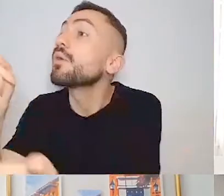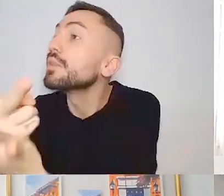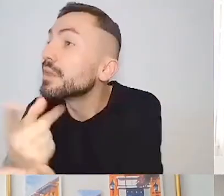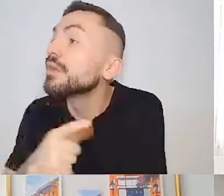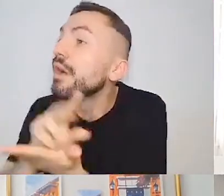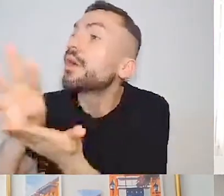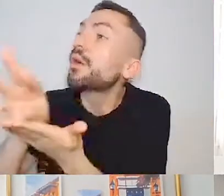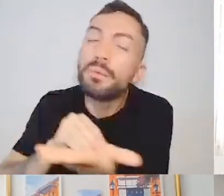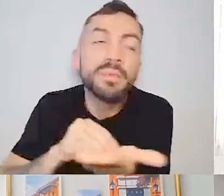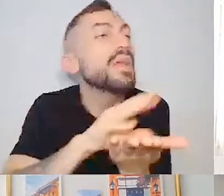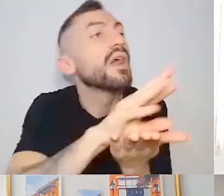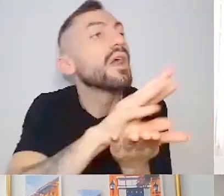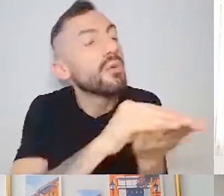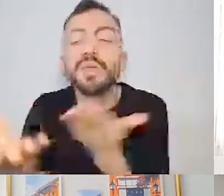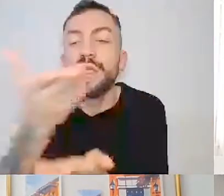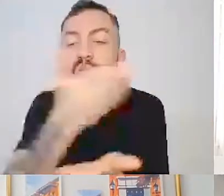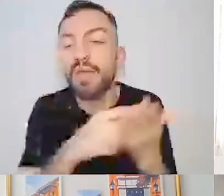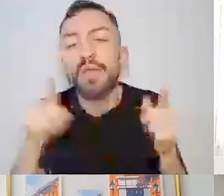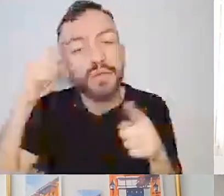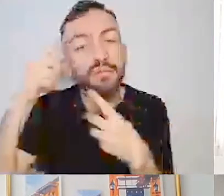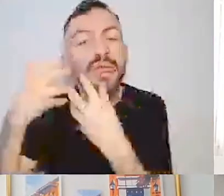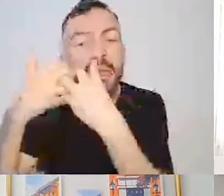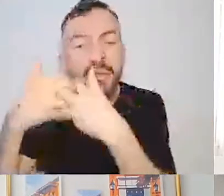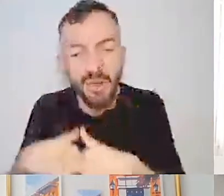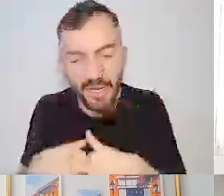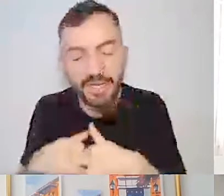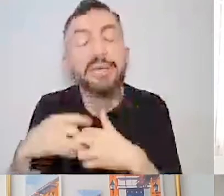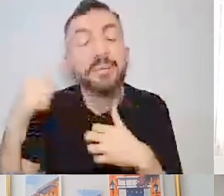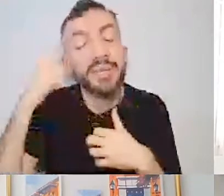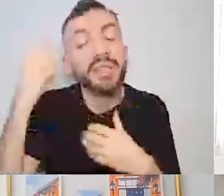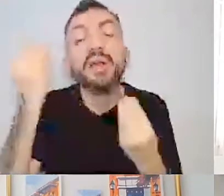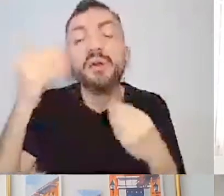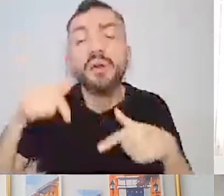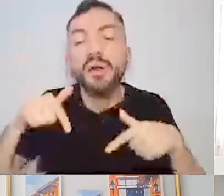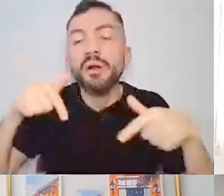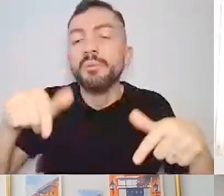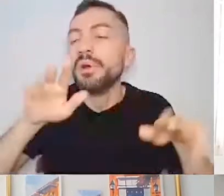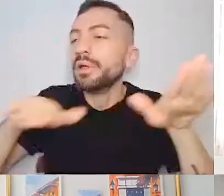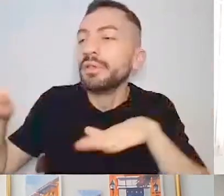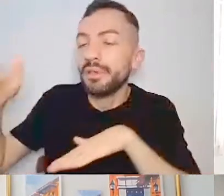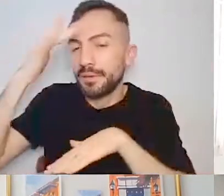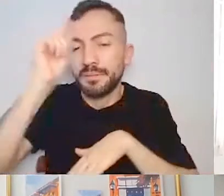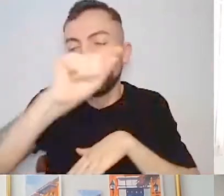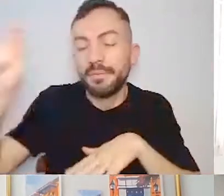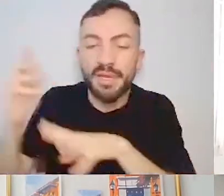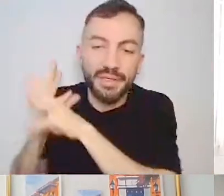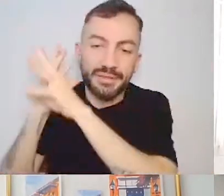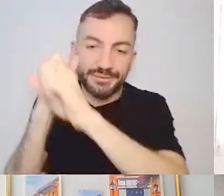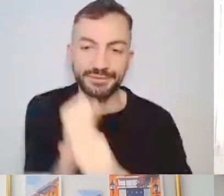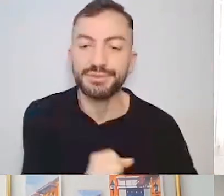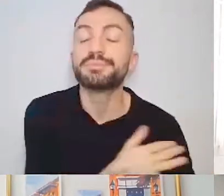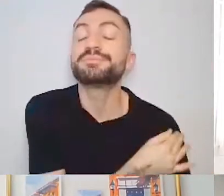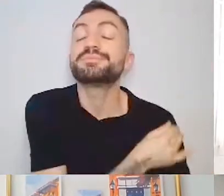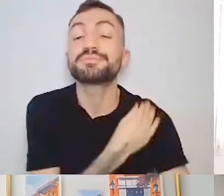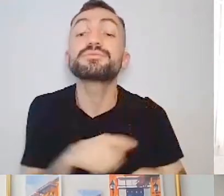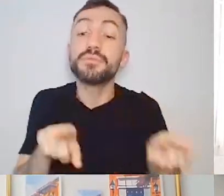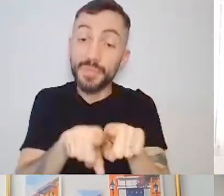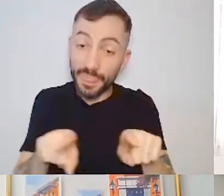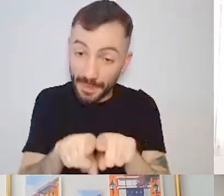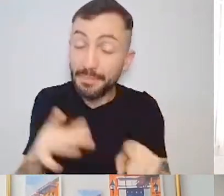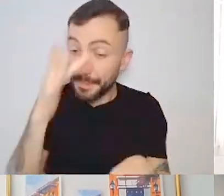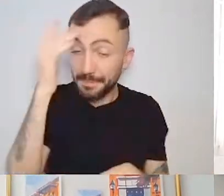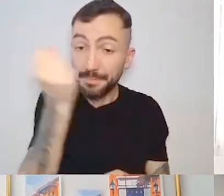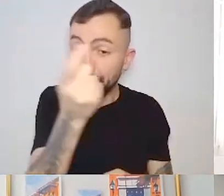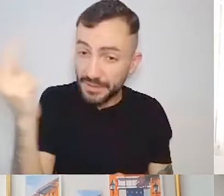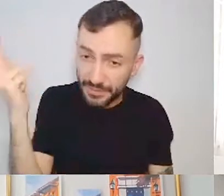de reflexões e propostas de atuação a partir da experiência de cada uma, com a participação de pessoas também que se